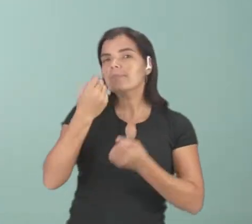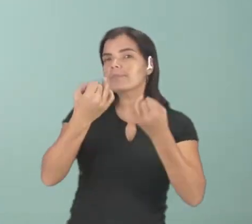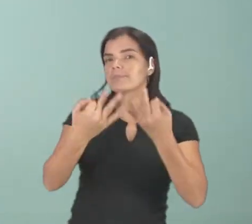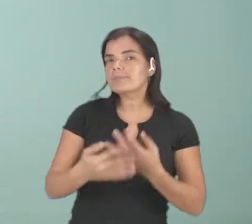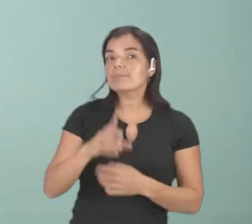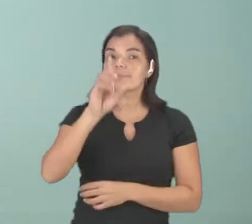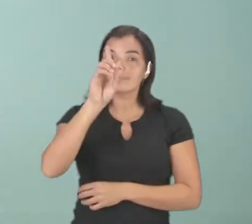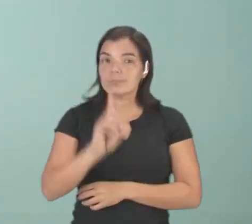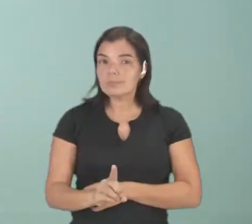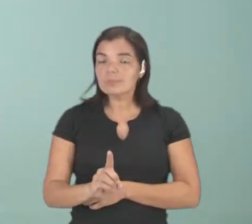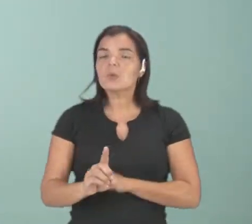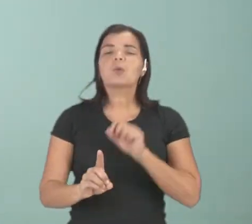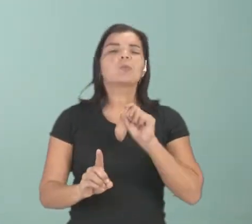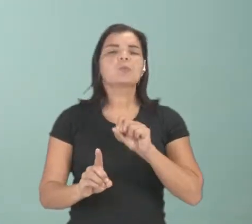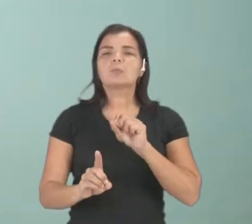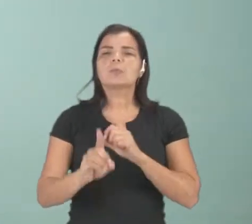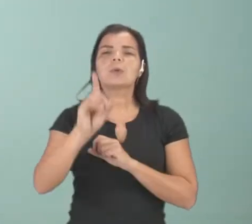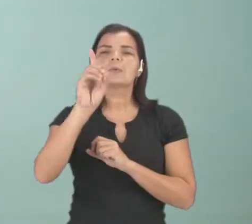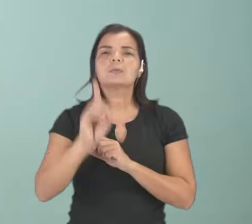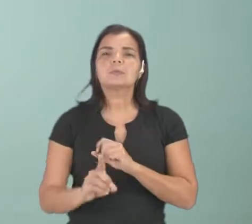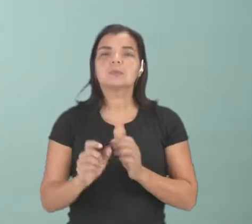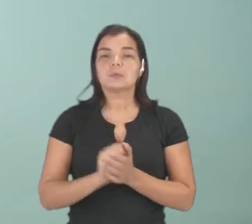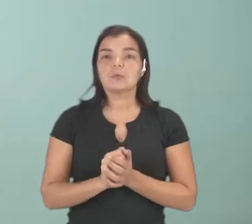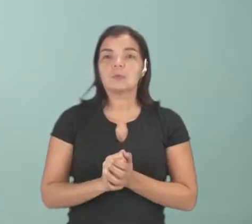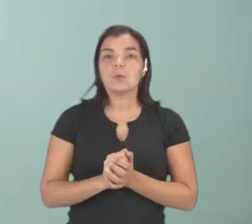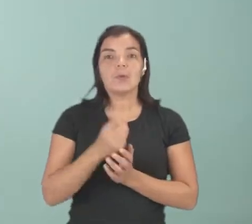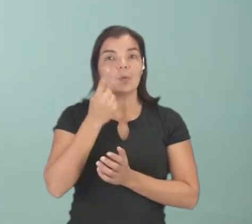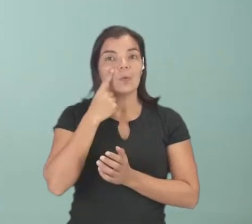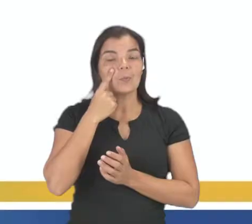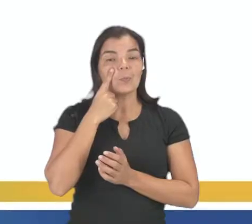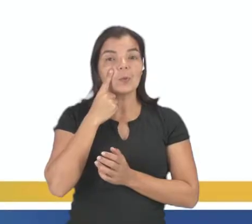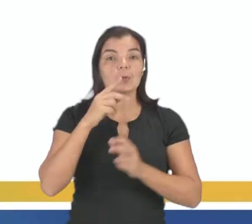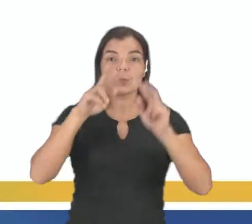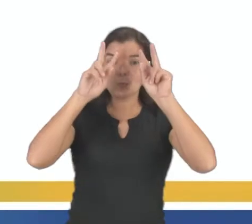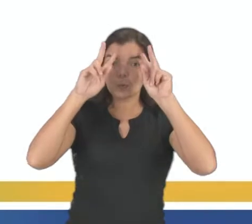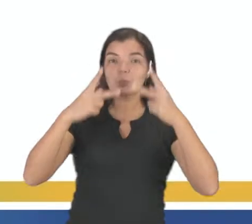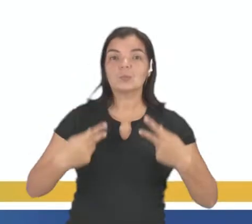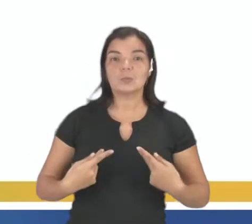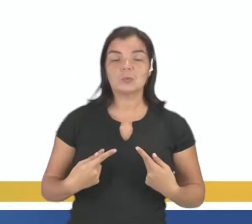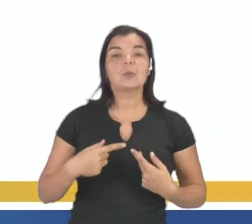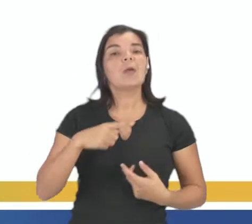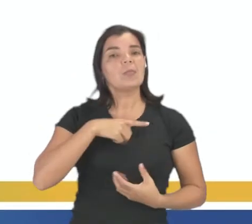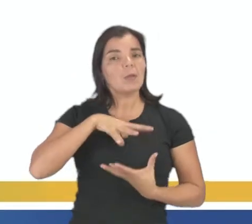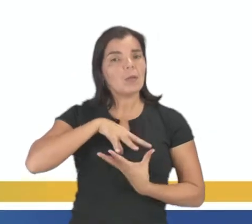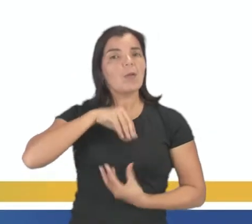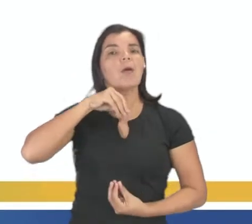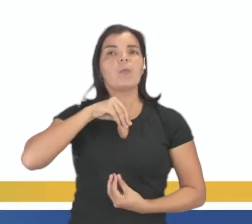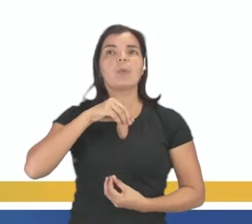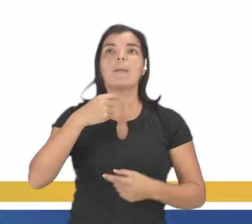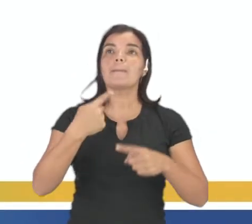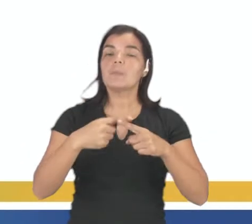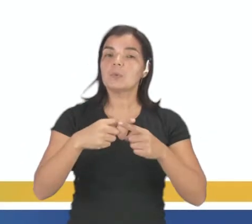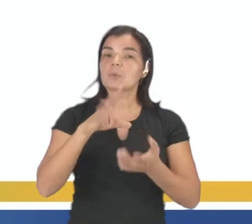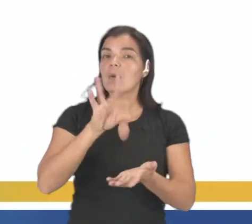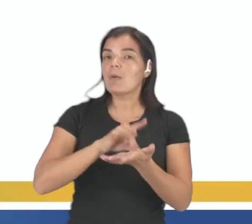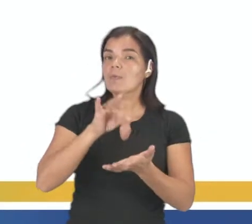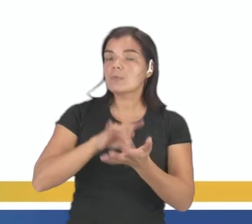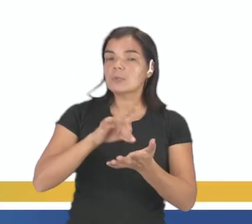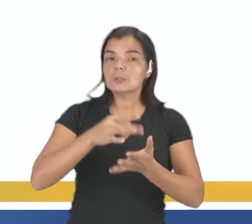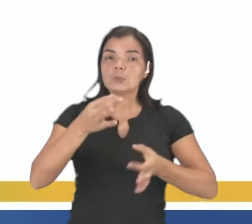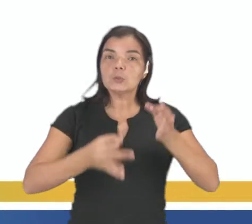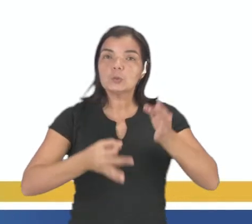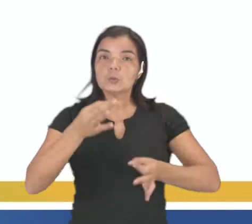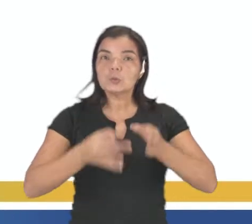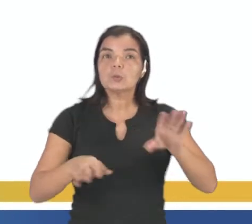sobre direito. O que é direito? Começa, olha só, os seres humanos possuem alma e por isso a verdadeira justiça e